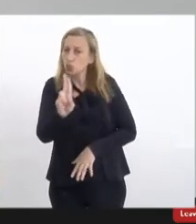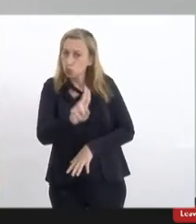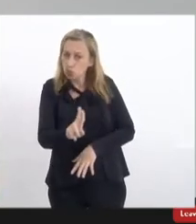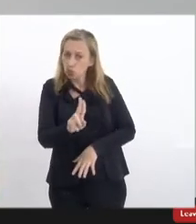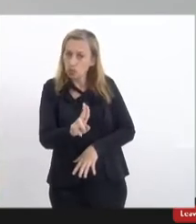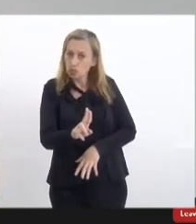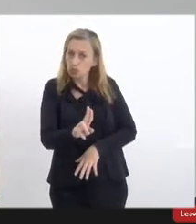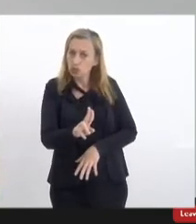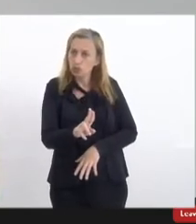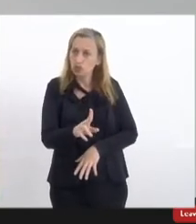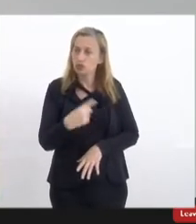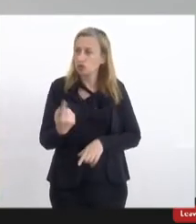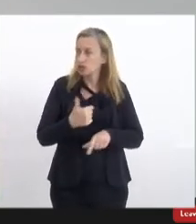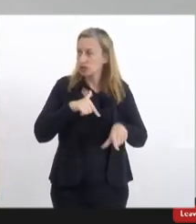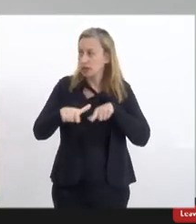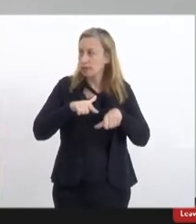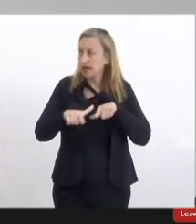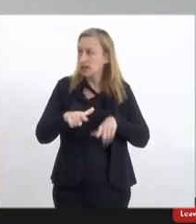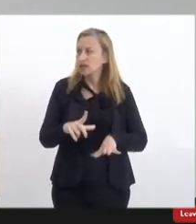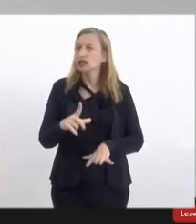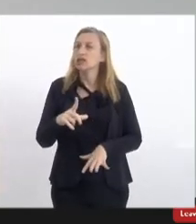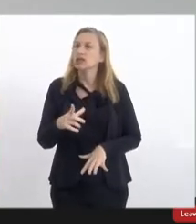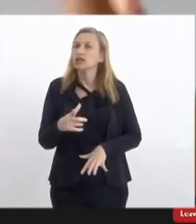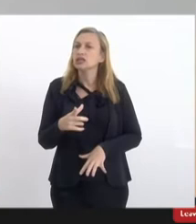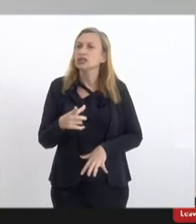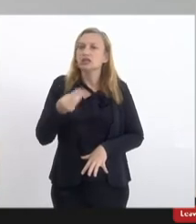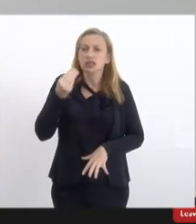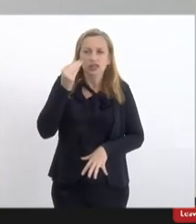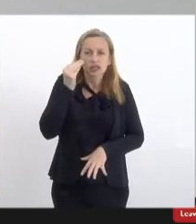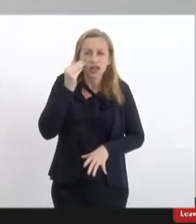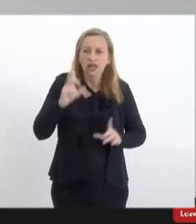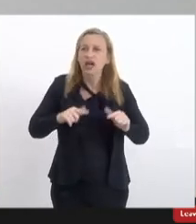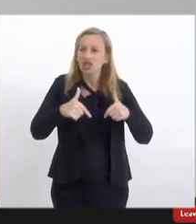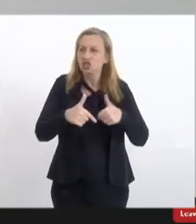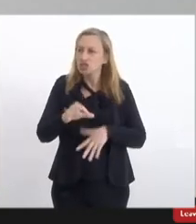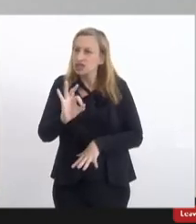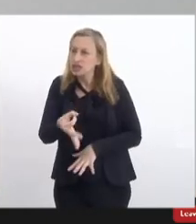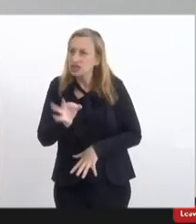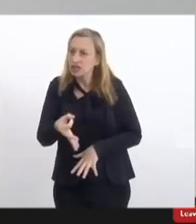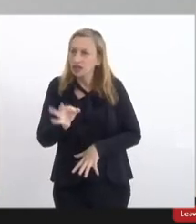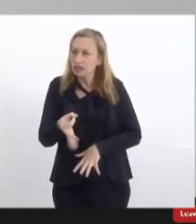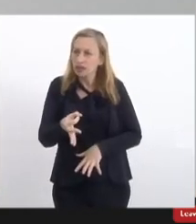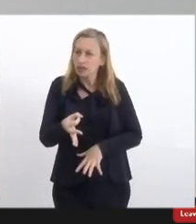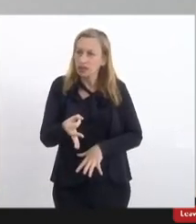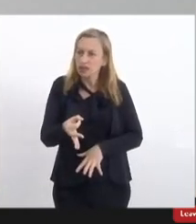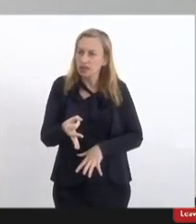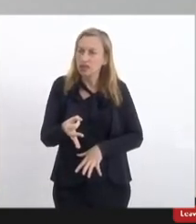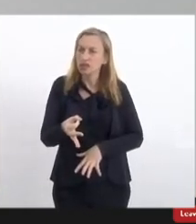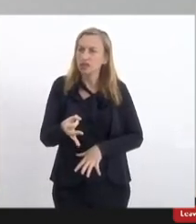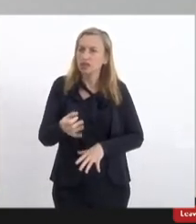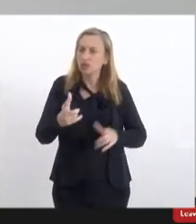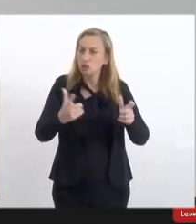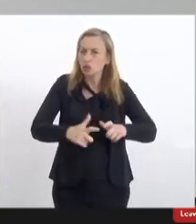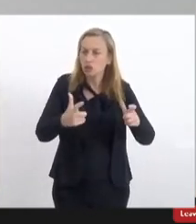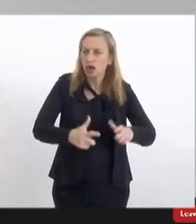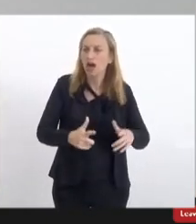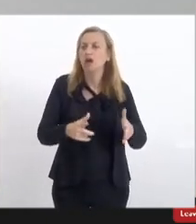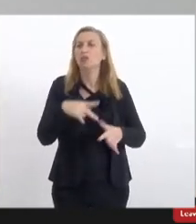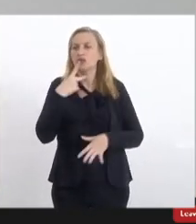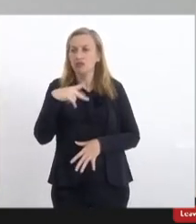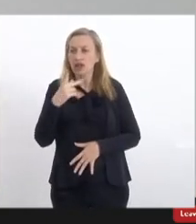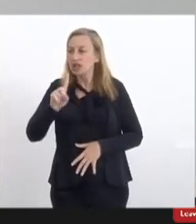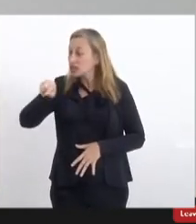serviço. E a gente tem tentado atuar juntamente de maneira intersetorial, como eu falei, né,